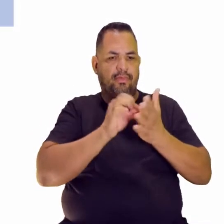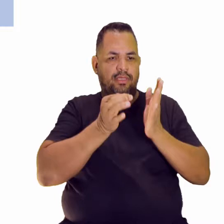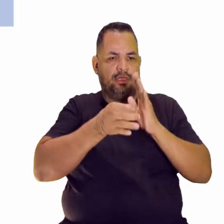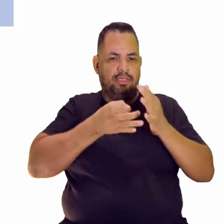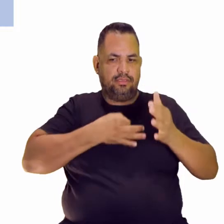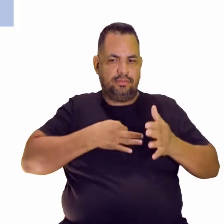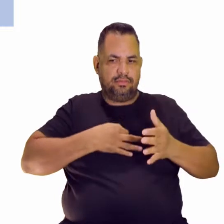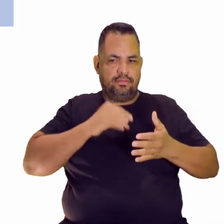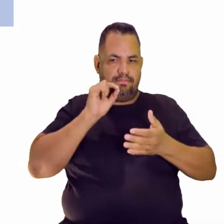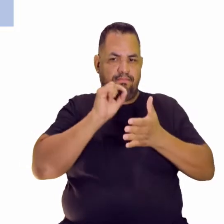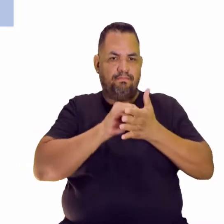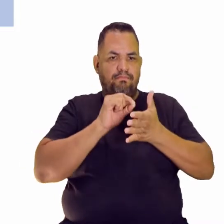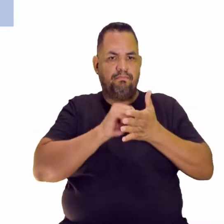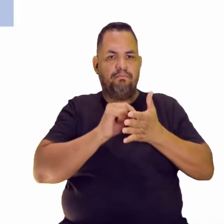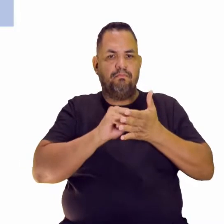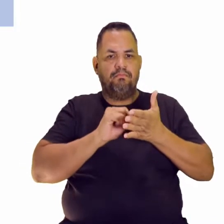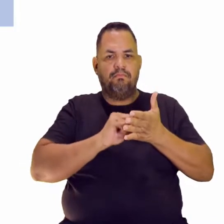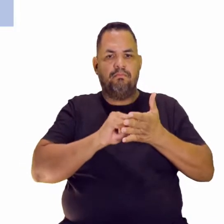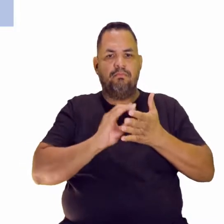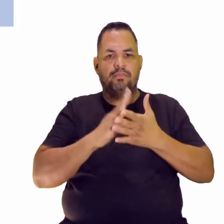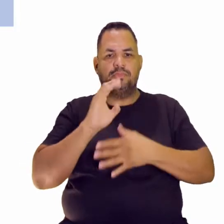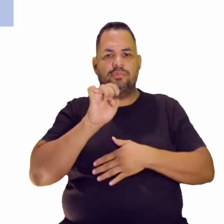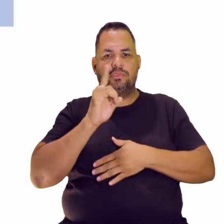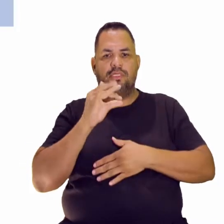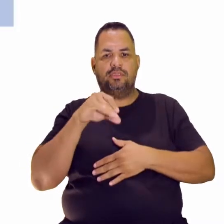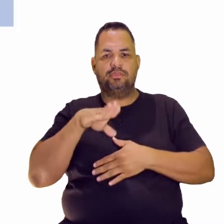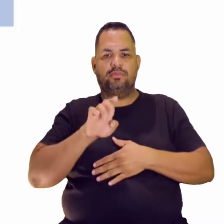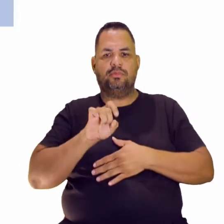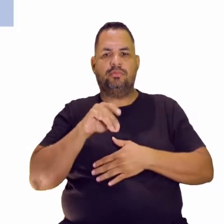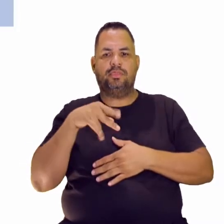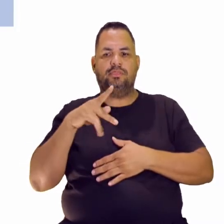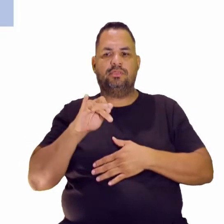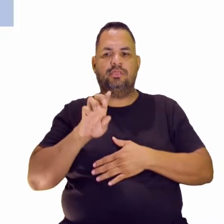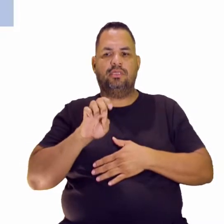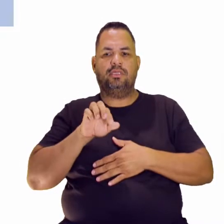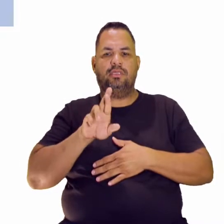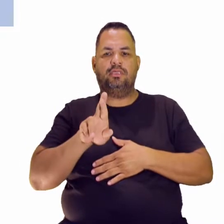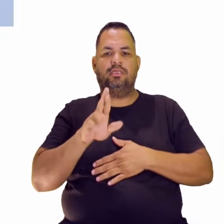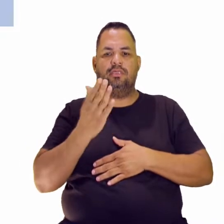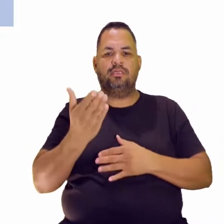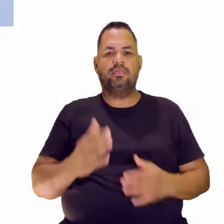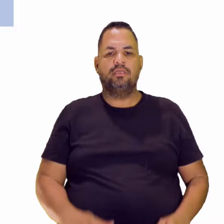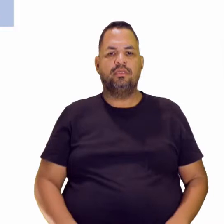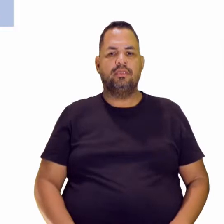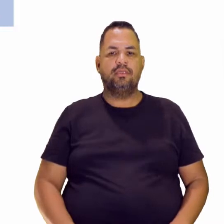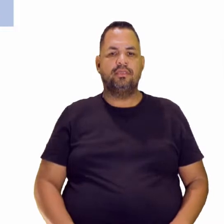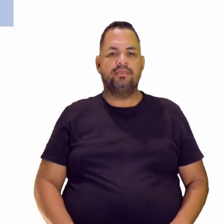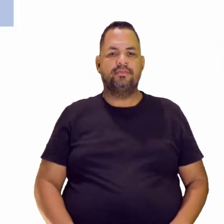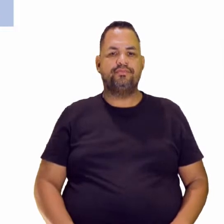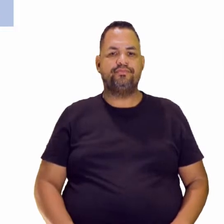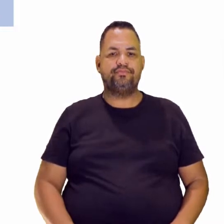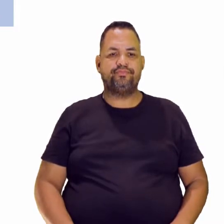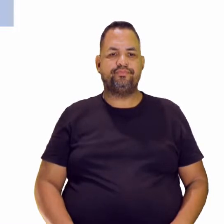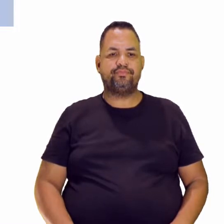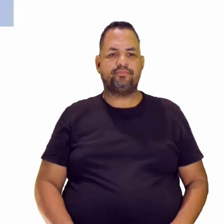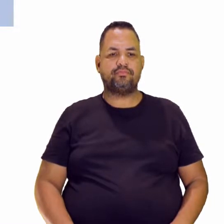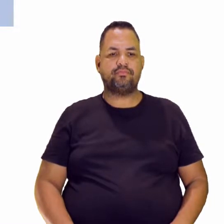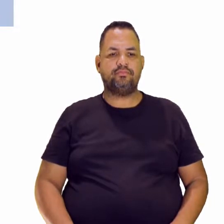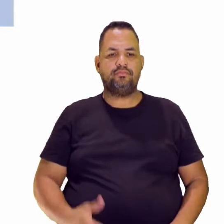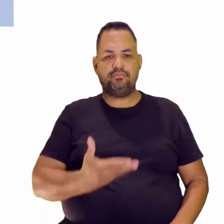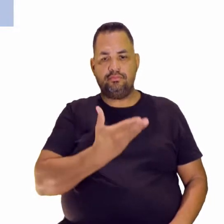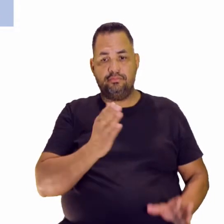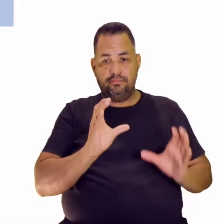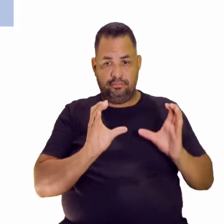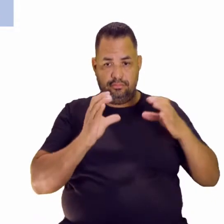aqui os bichinhos, olha só. Só beleza histórica aqui, tá vendo? Pois é, essa turma